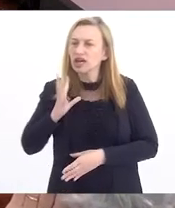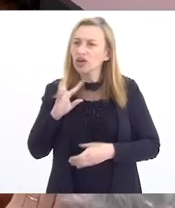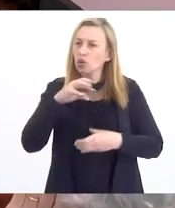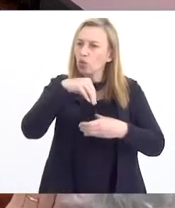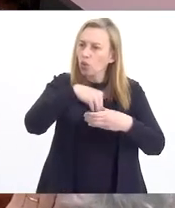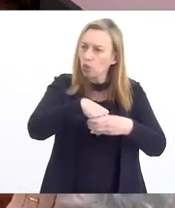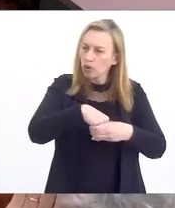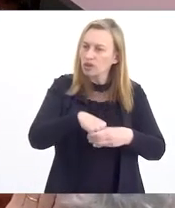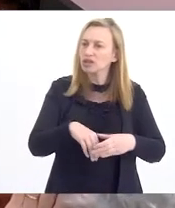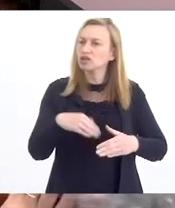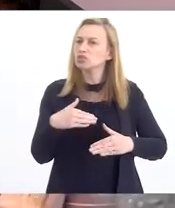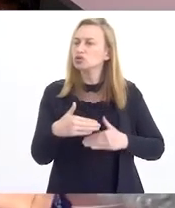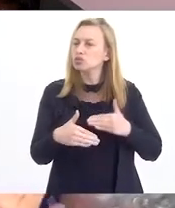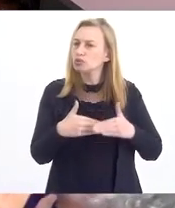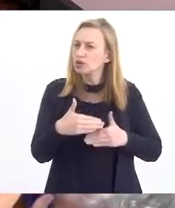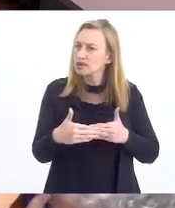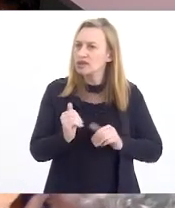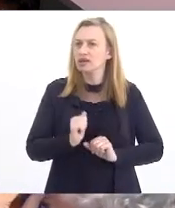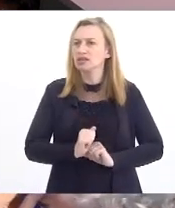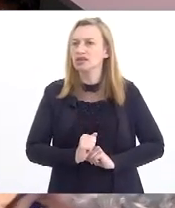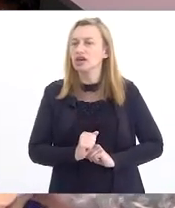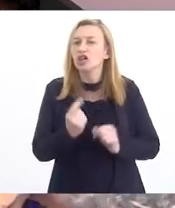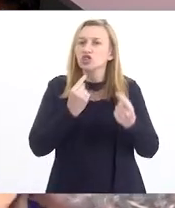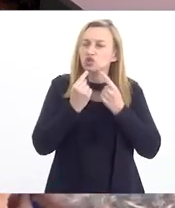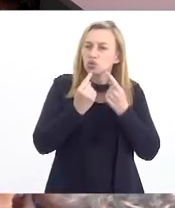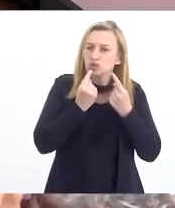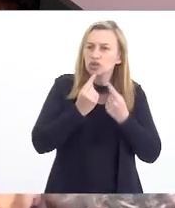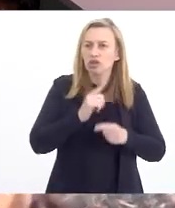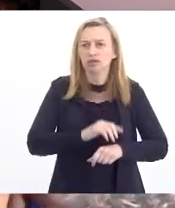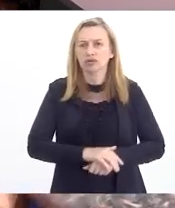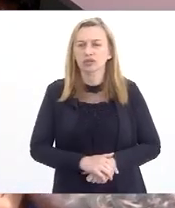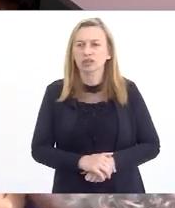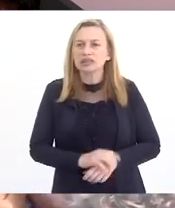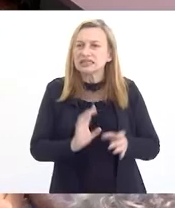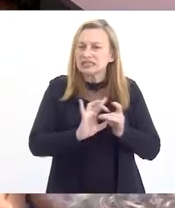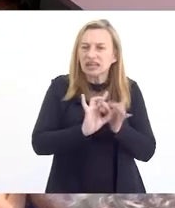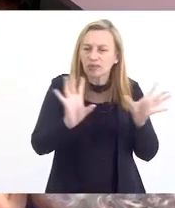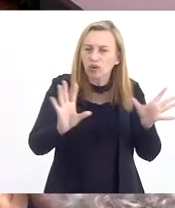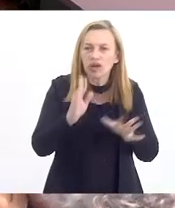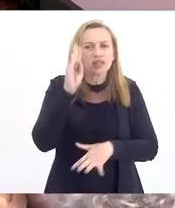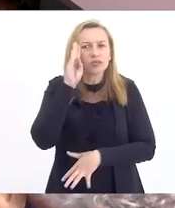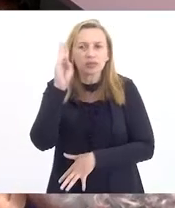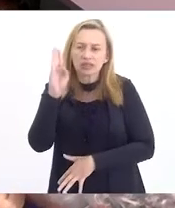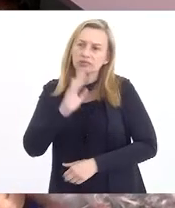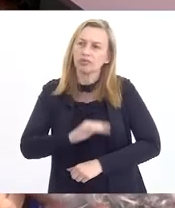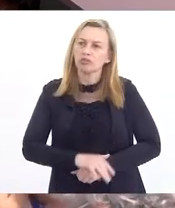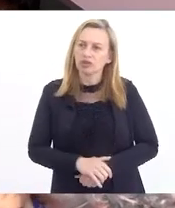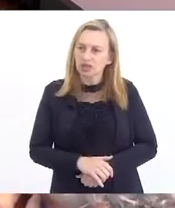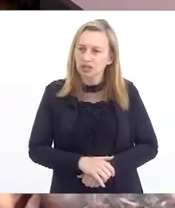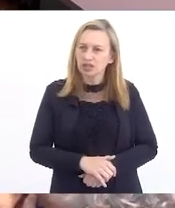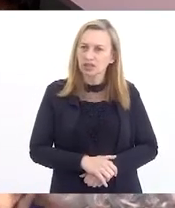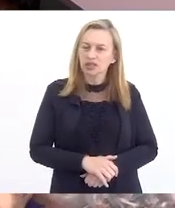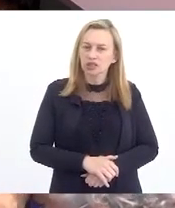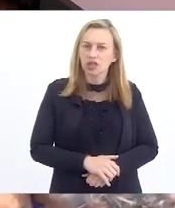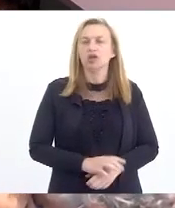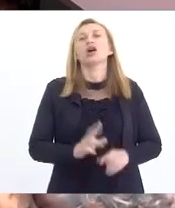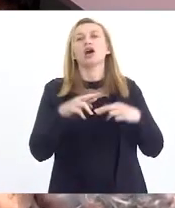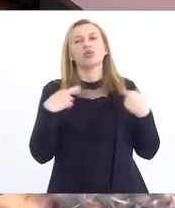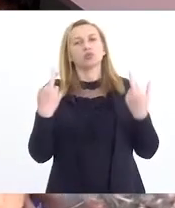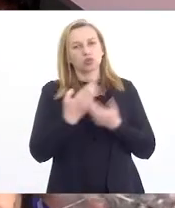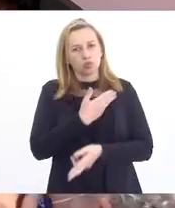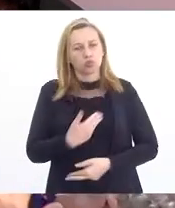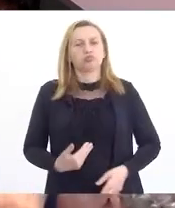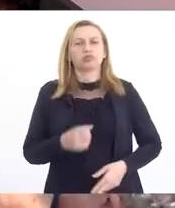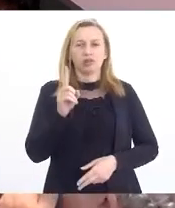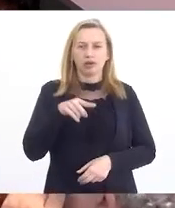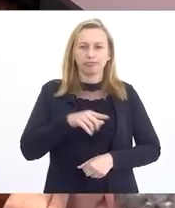incluídas nos processos de debate, democráticos, principalmente denominados audiência pública. Né?